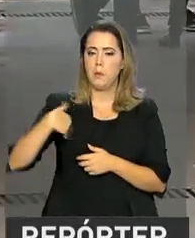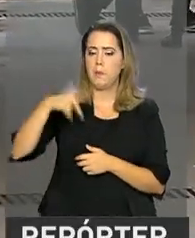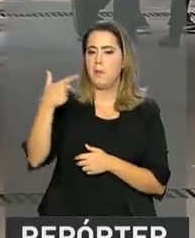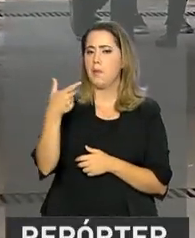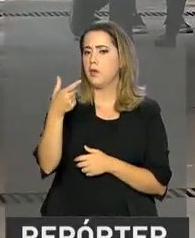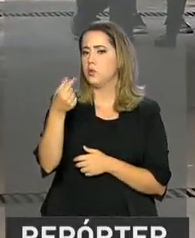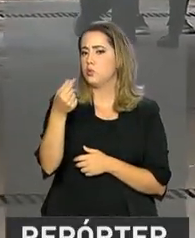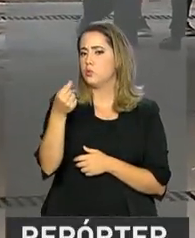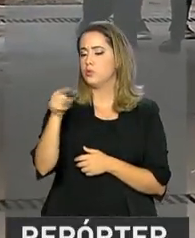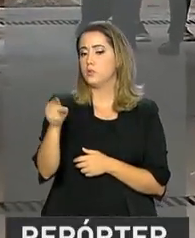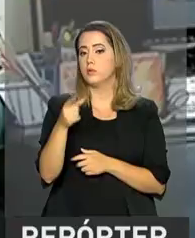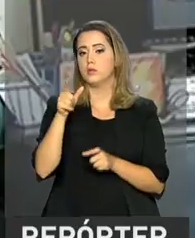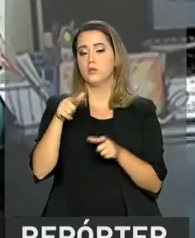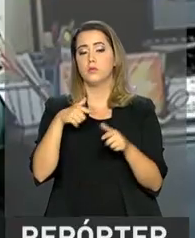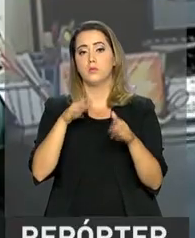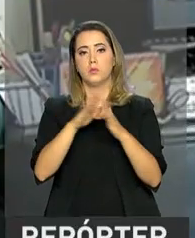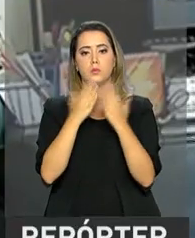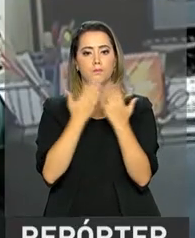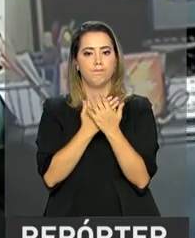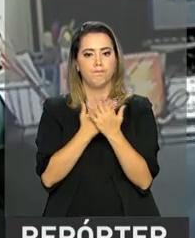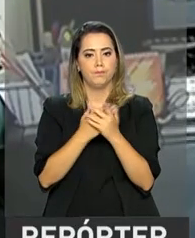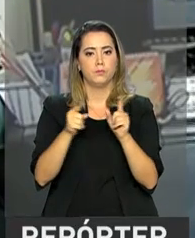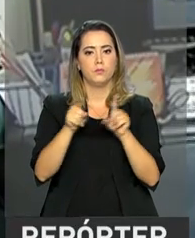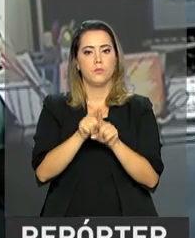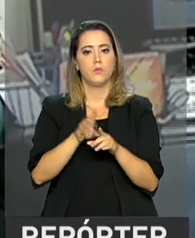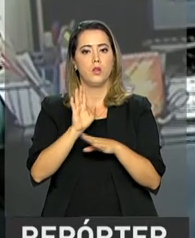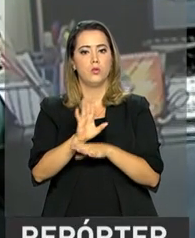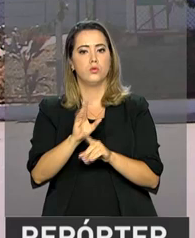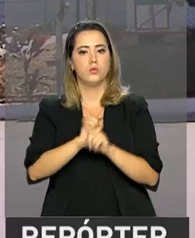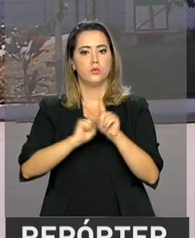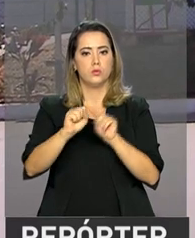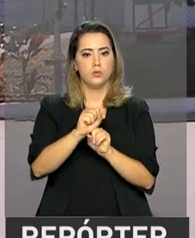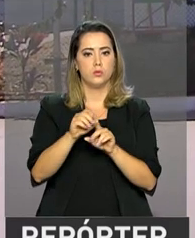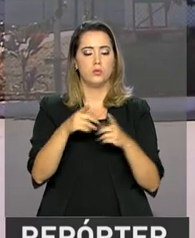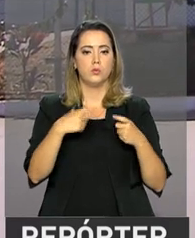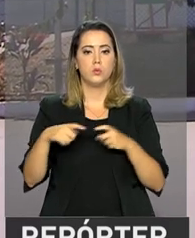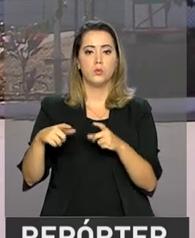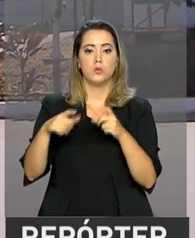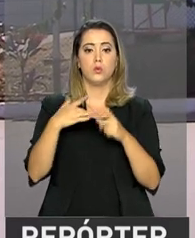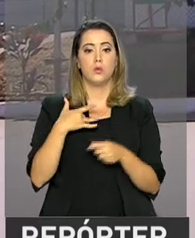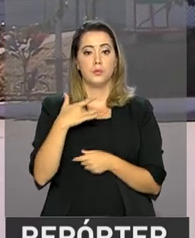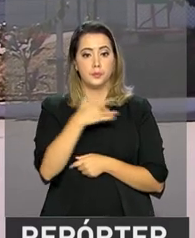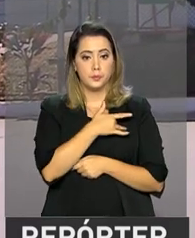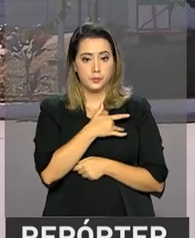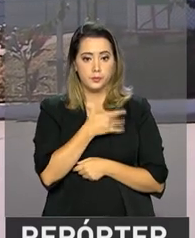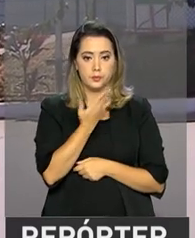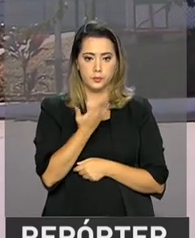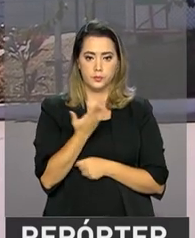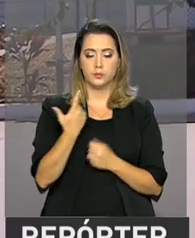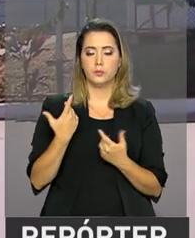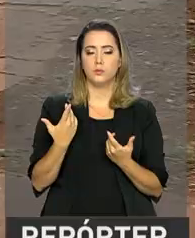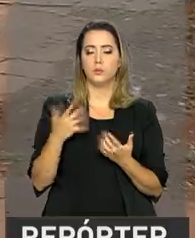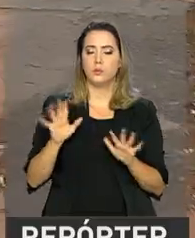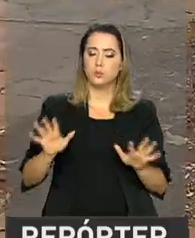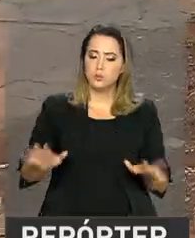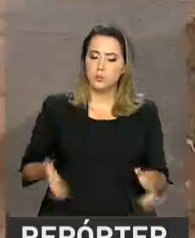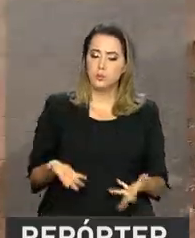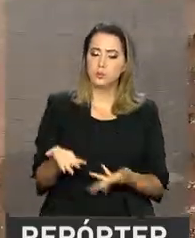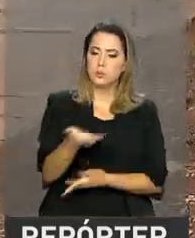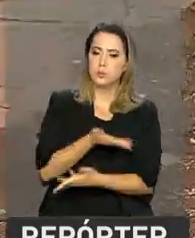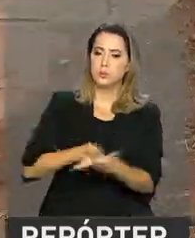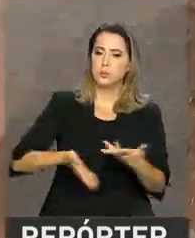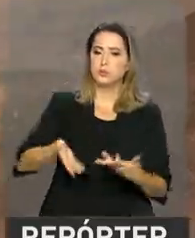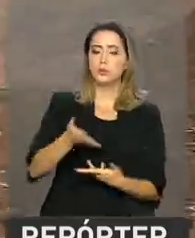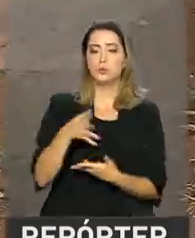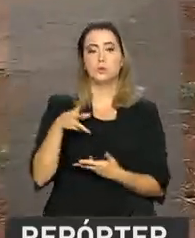mil unidades entre escolas, centros de assistência social e postos de saúde estão mobilizadas em todo o país